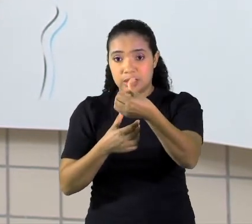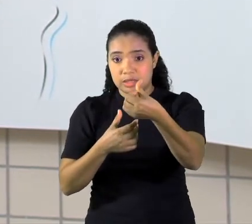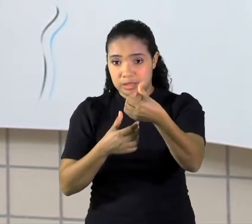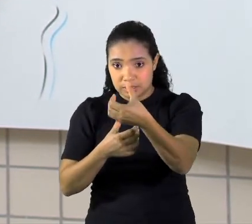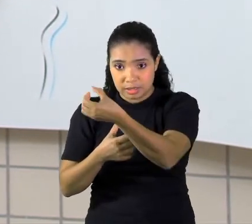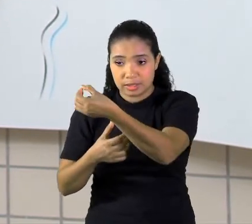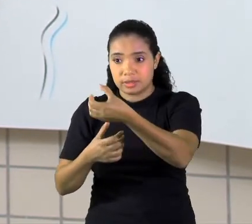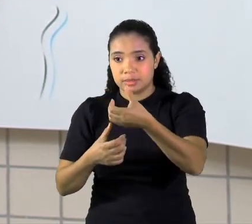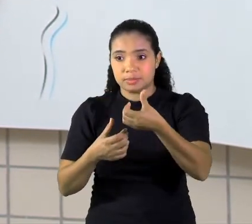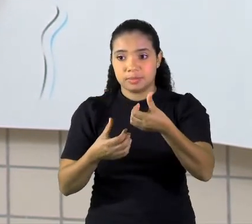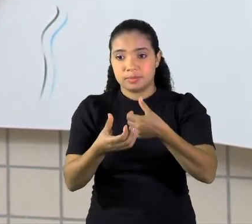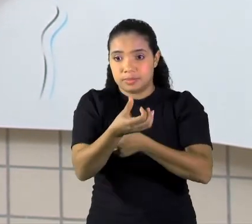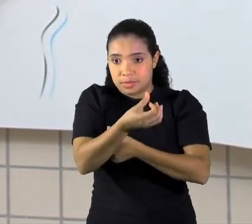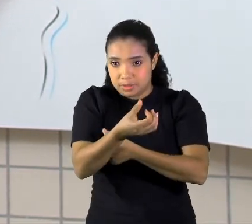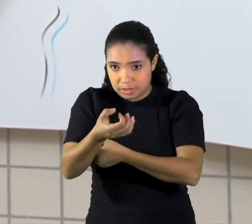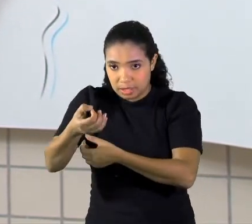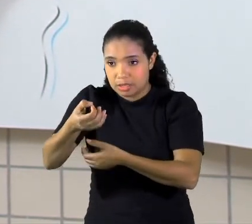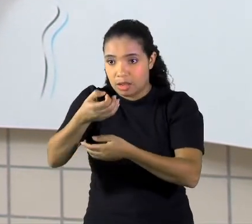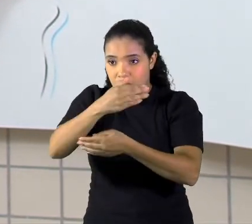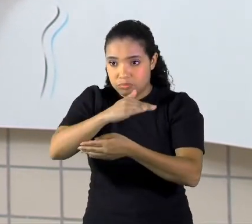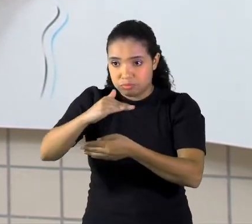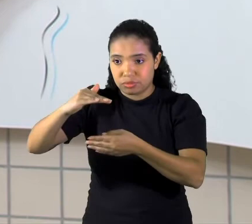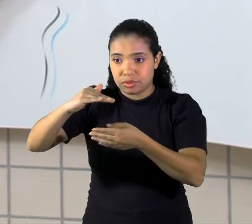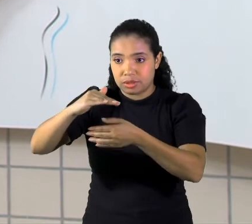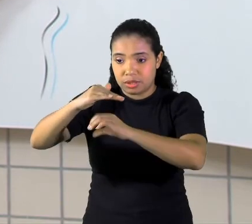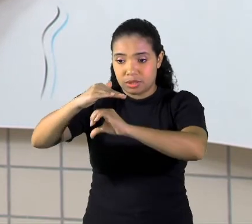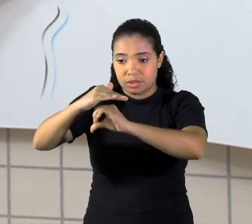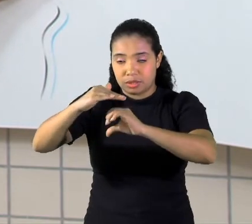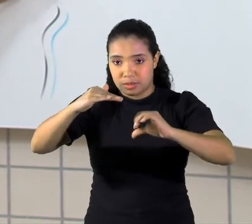Como são terminados em zeros, eu posso fazer...